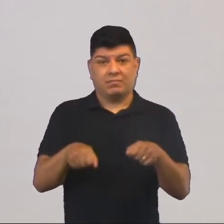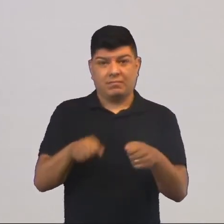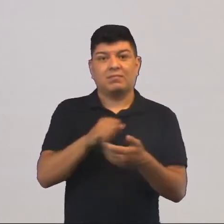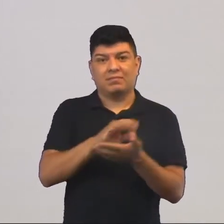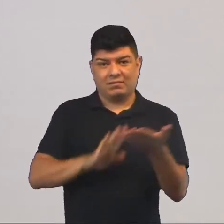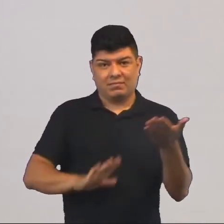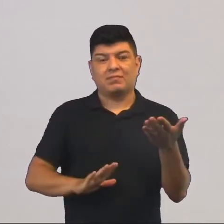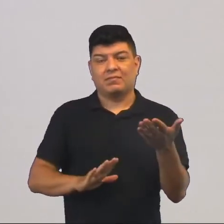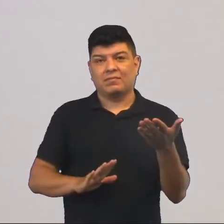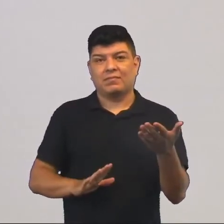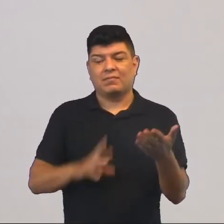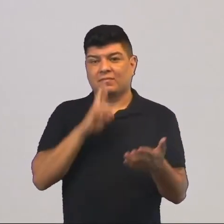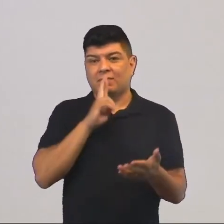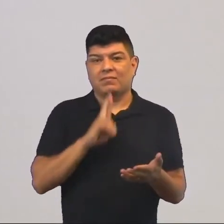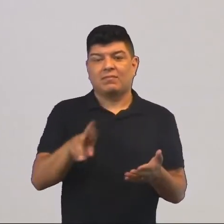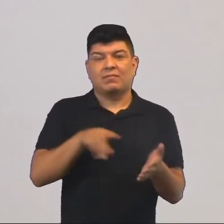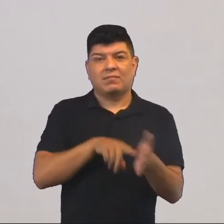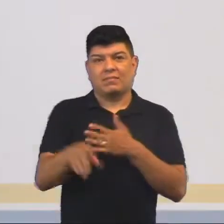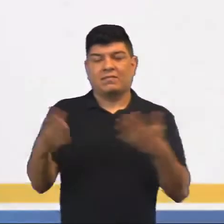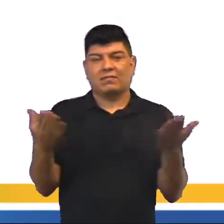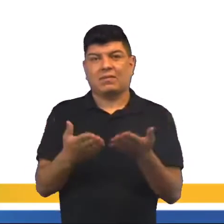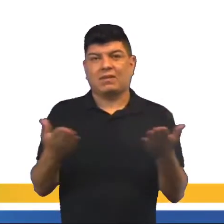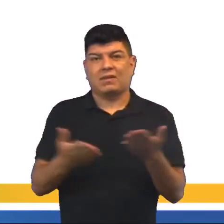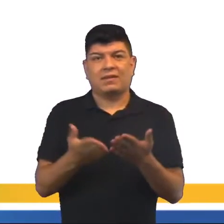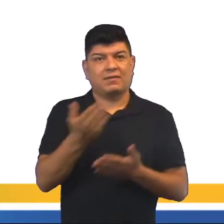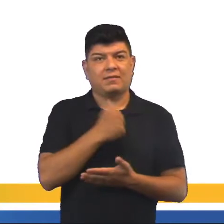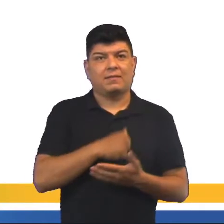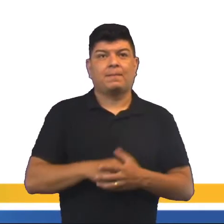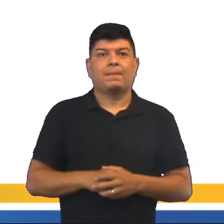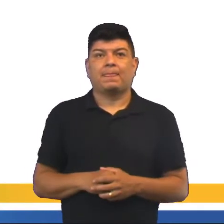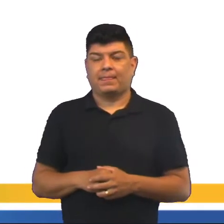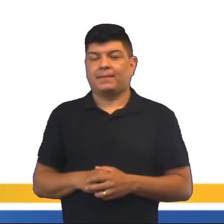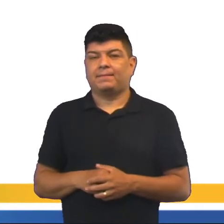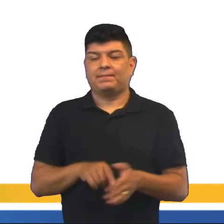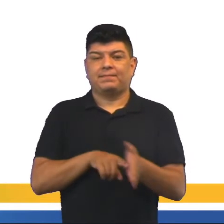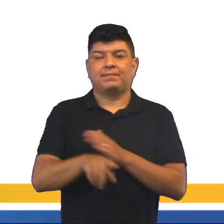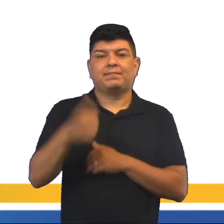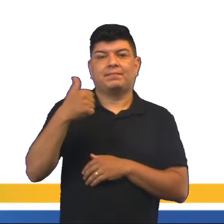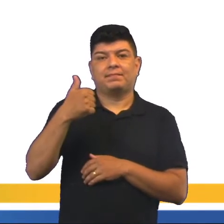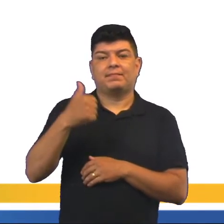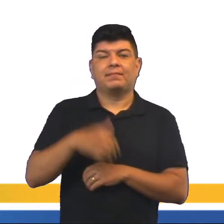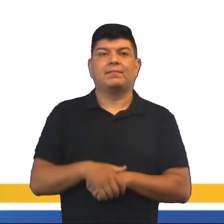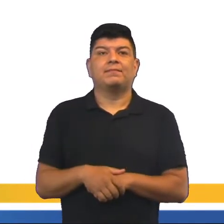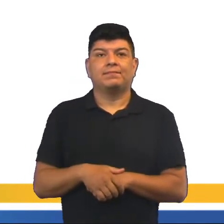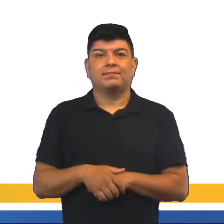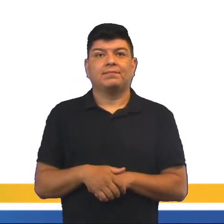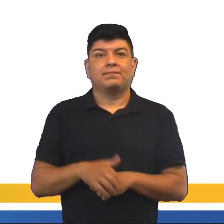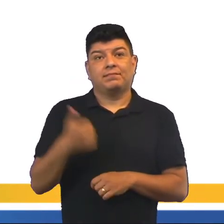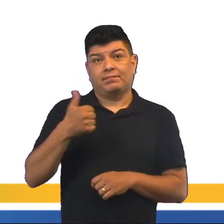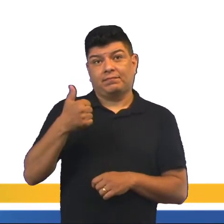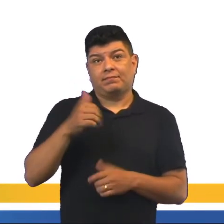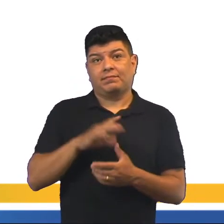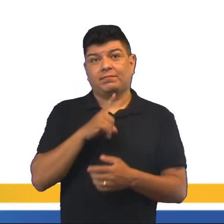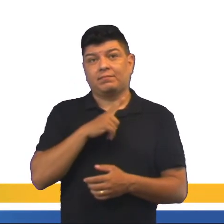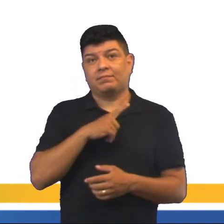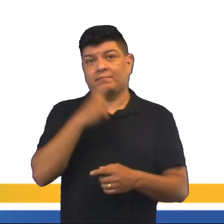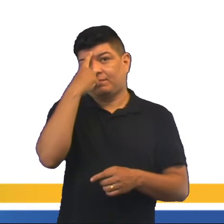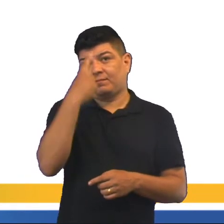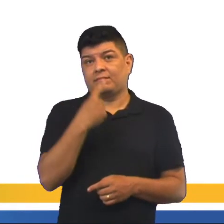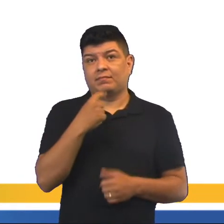ok? Aí nós temos outros problemas sociais no campo, entre eles nós temos o trabalho infantil. Deixa eu falar para vocês rapidamente sobre o